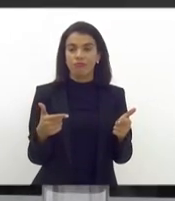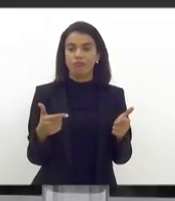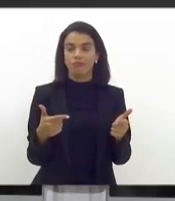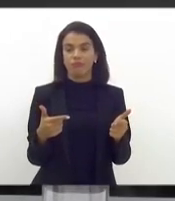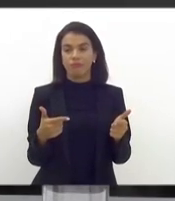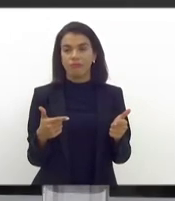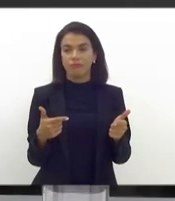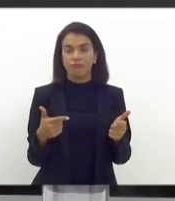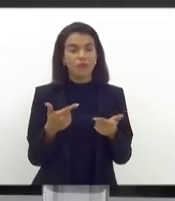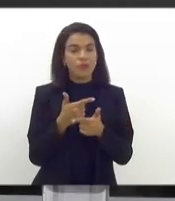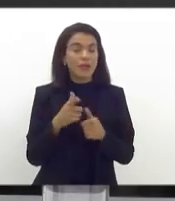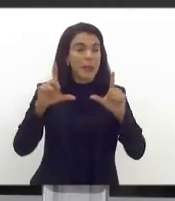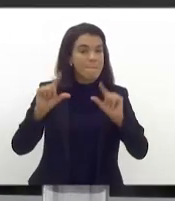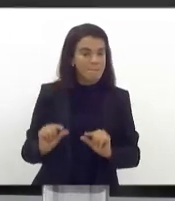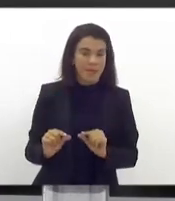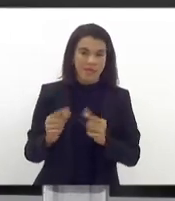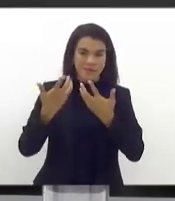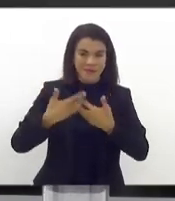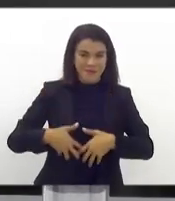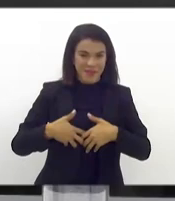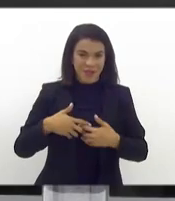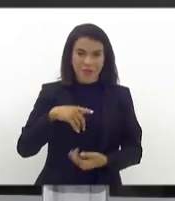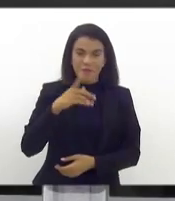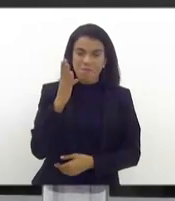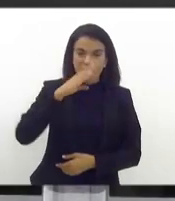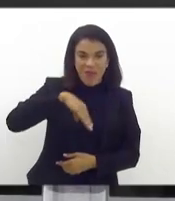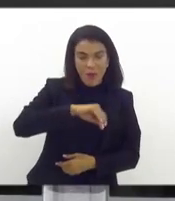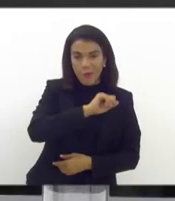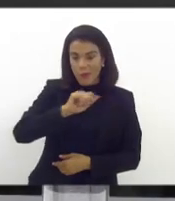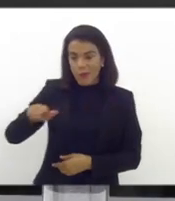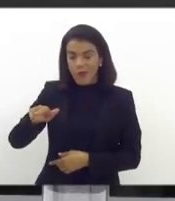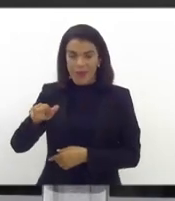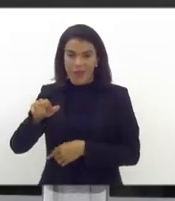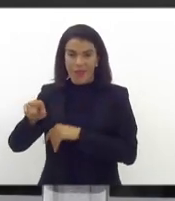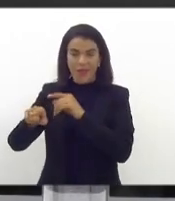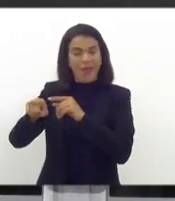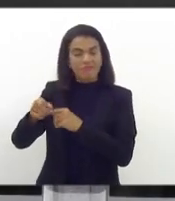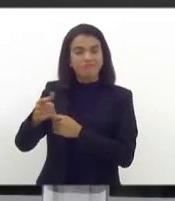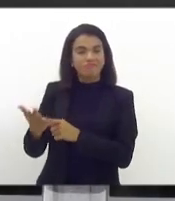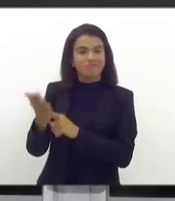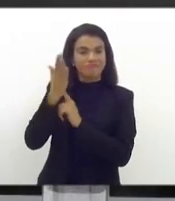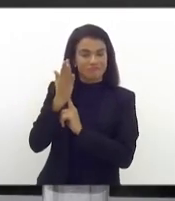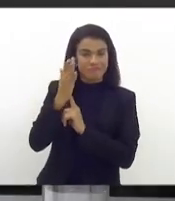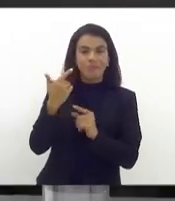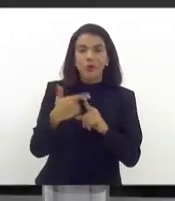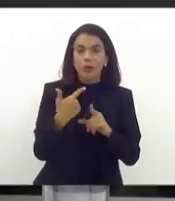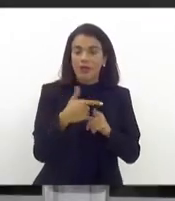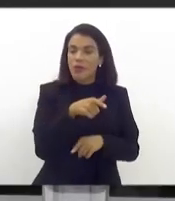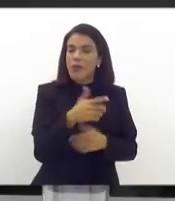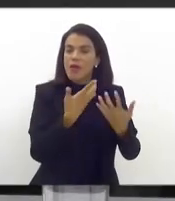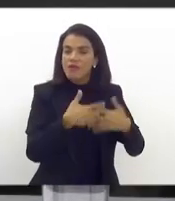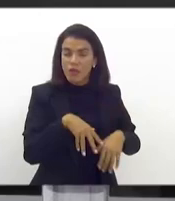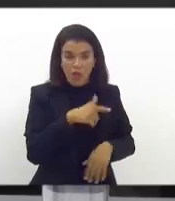nenhum... tem menos efeitos nocivos do que a alternativa anteriormente colocada. Porque se o efeito prático disso for,